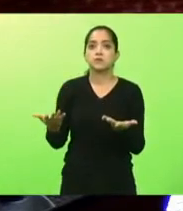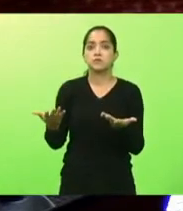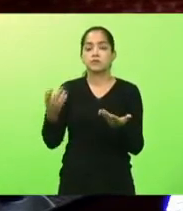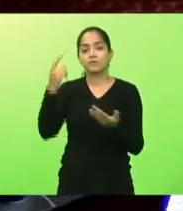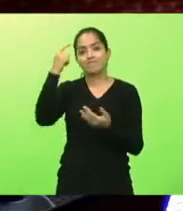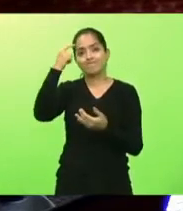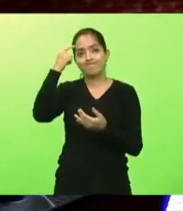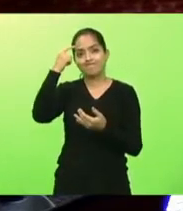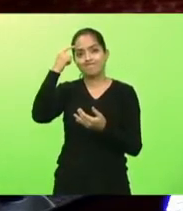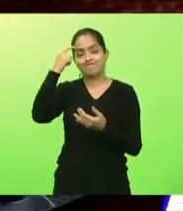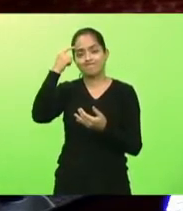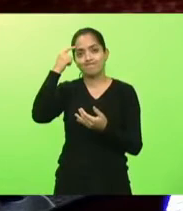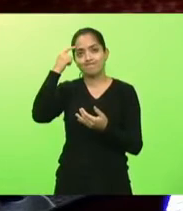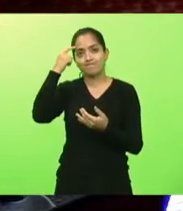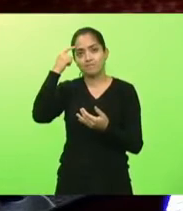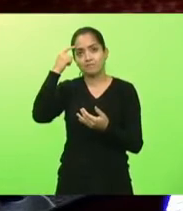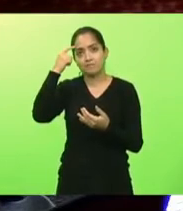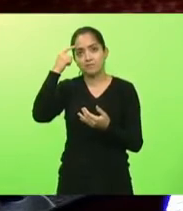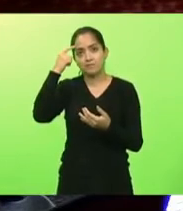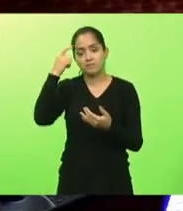pensando,